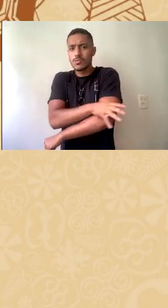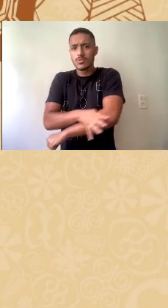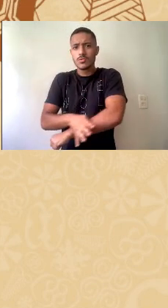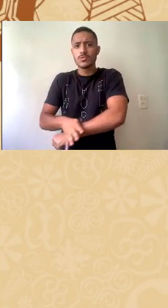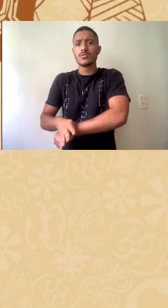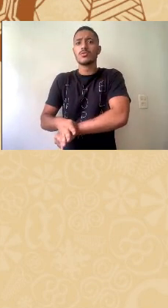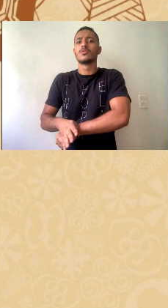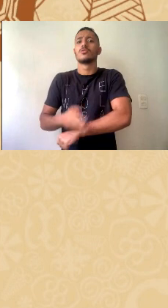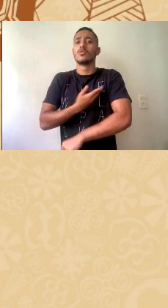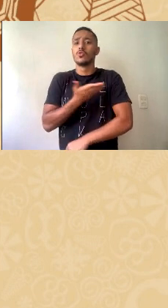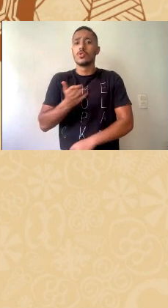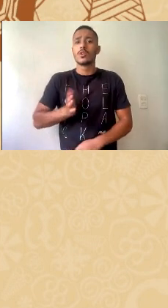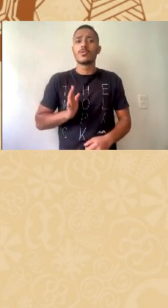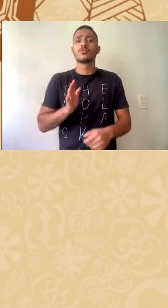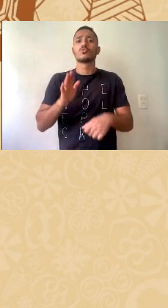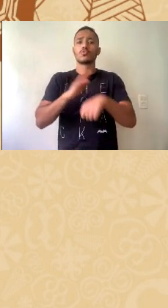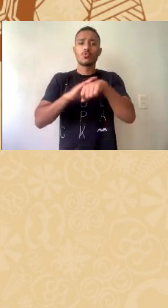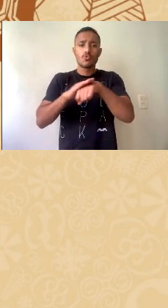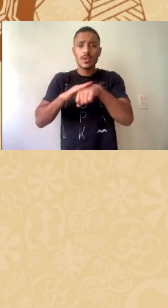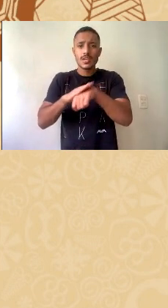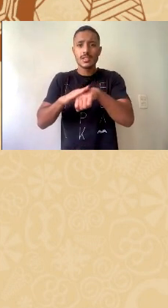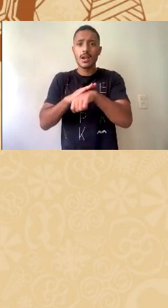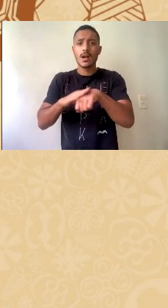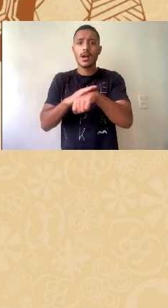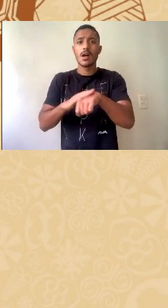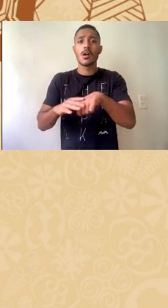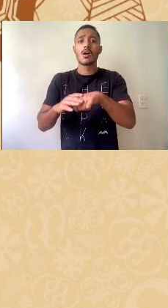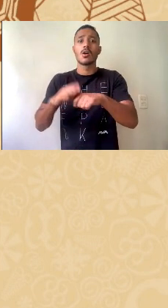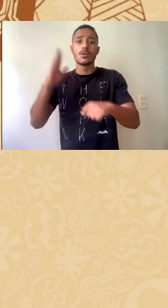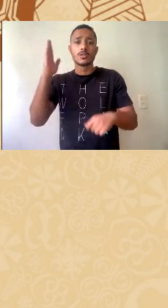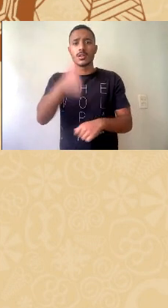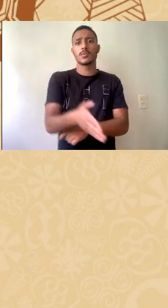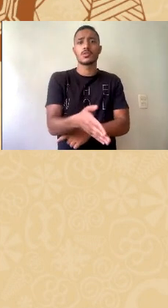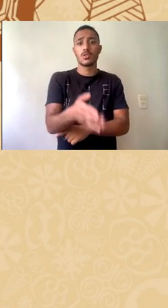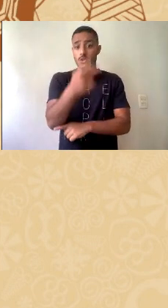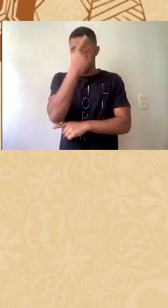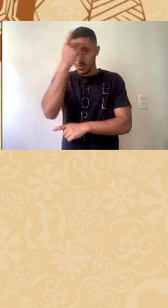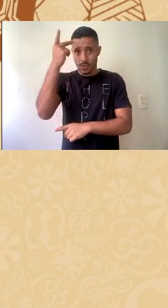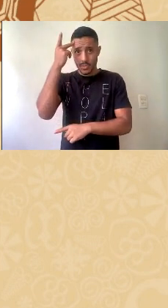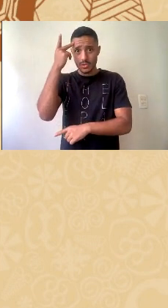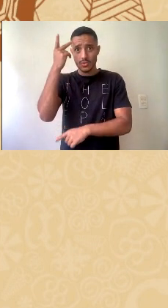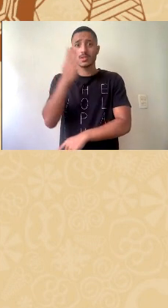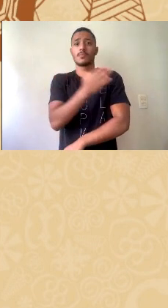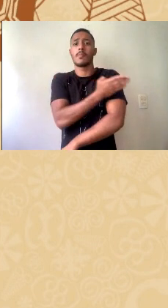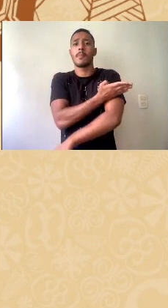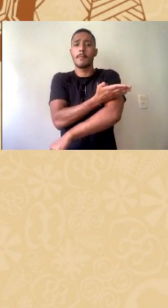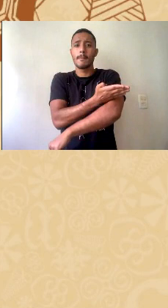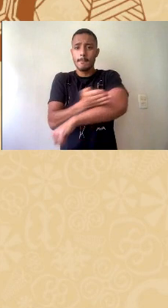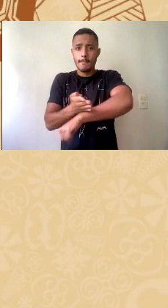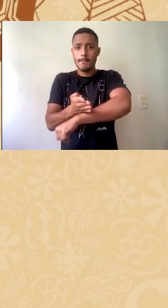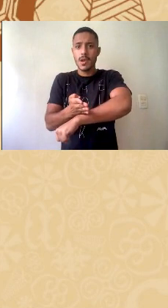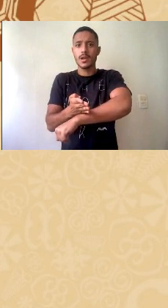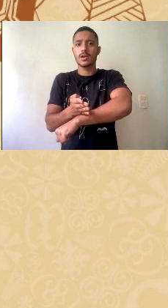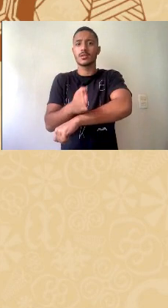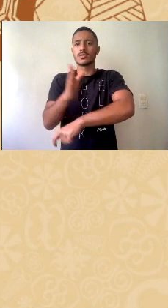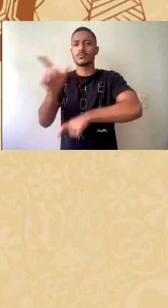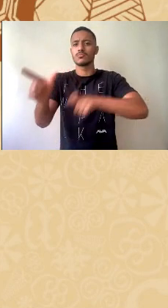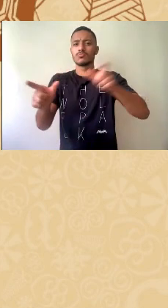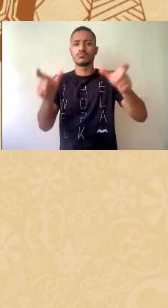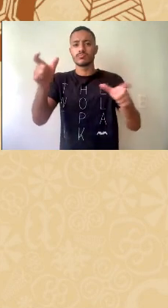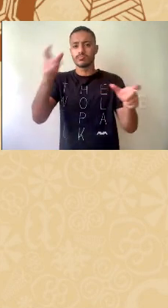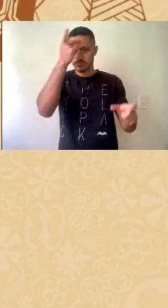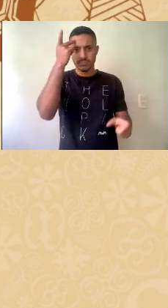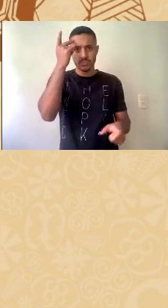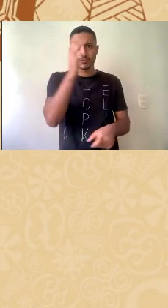diretamente com as pessoas brancas, né, que estão aqui nesse território. Quando eu vi esse tema, recebi o